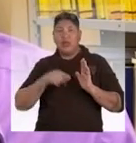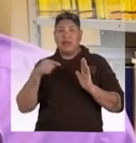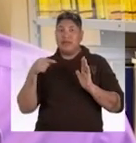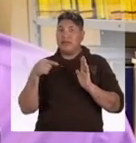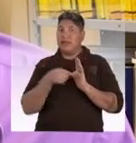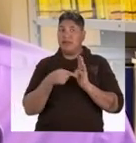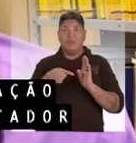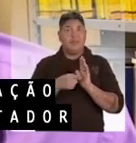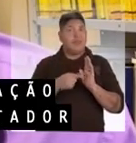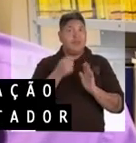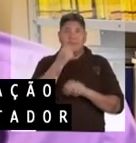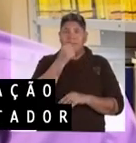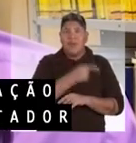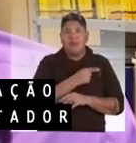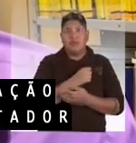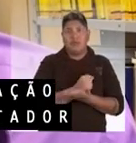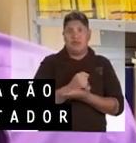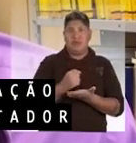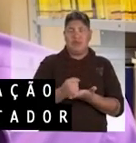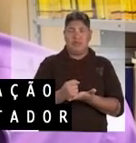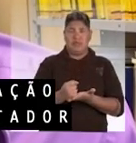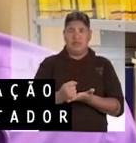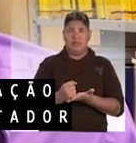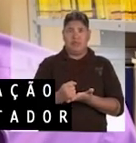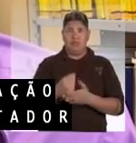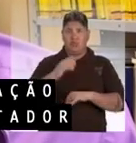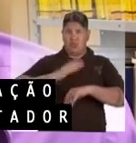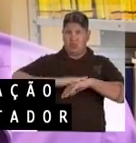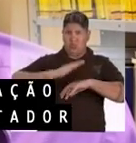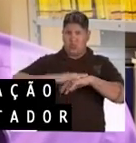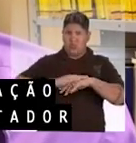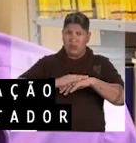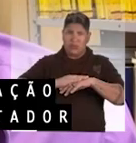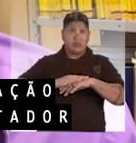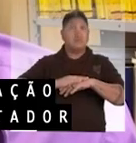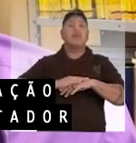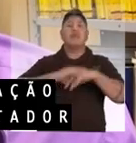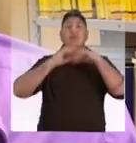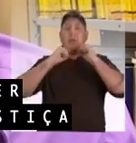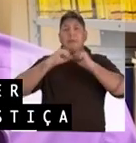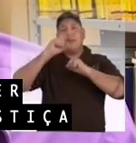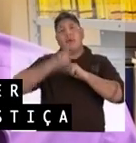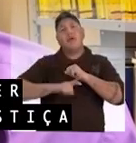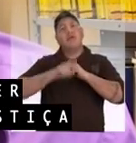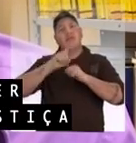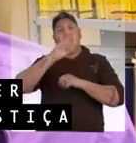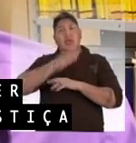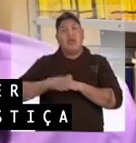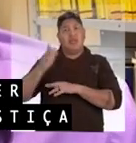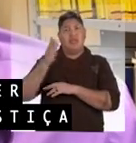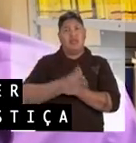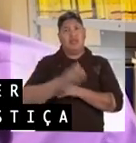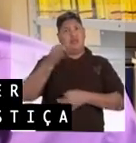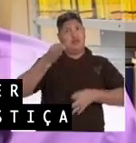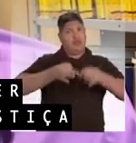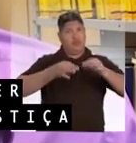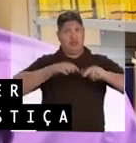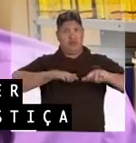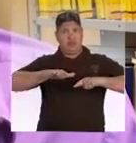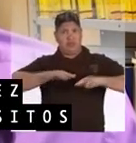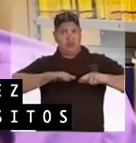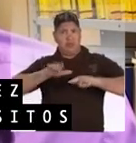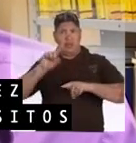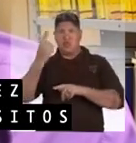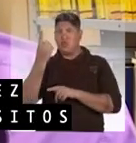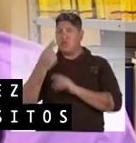empregador, essa pseudocontratação como autônomo ou prestador de serviço pode ser declarada nula na